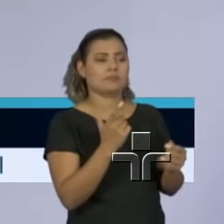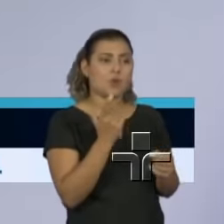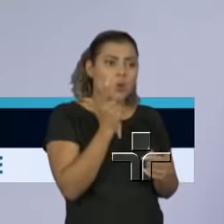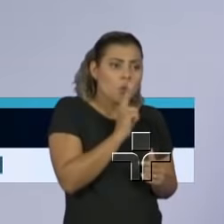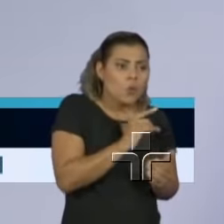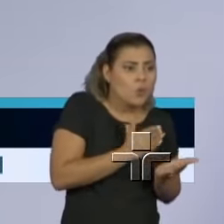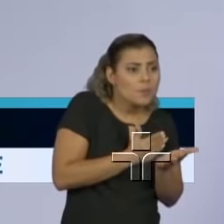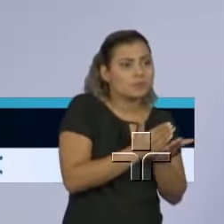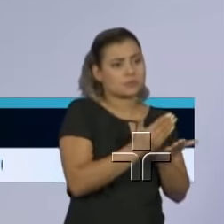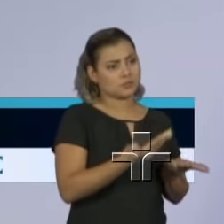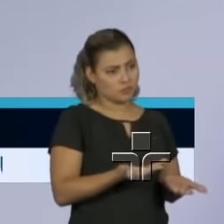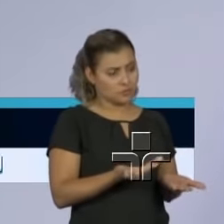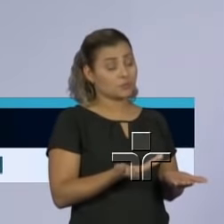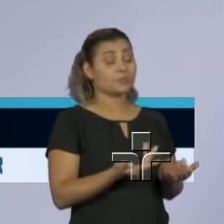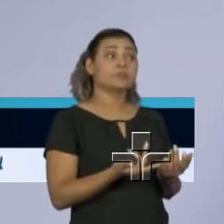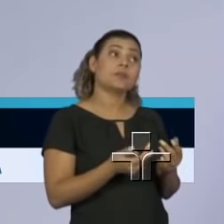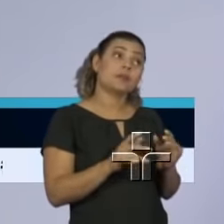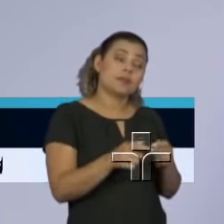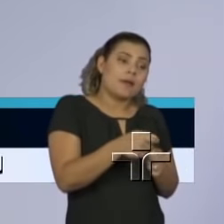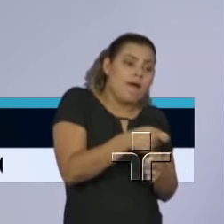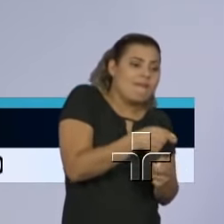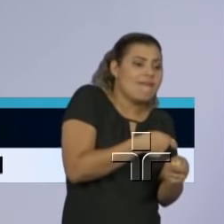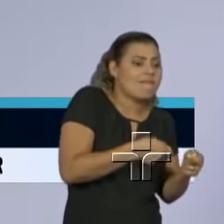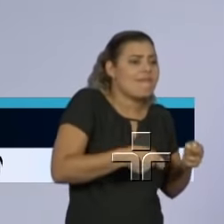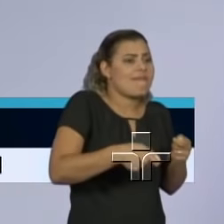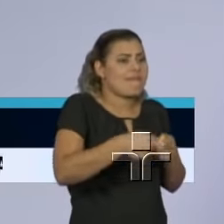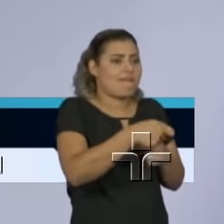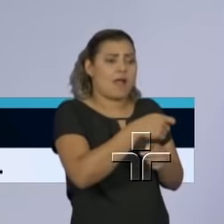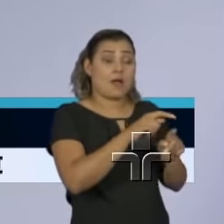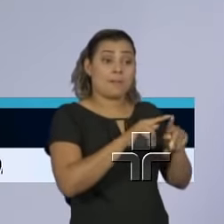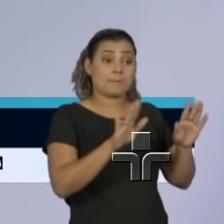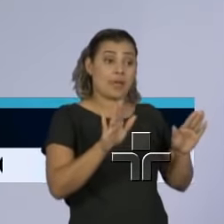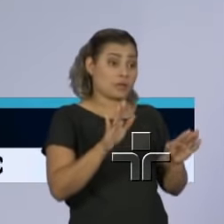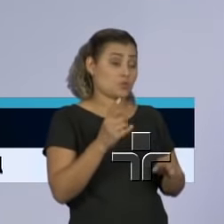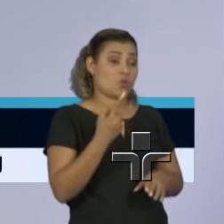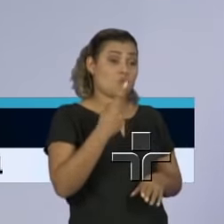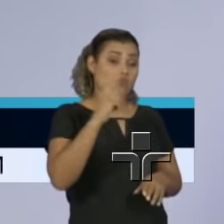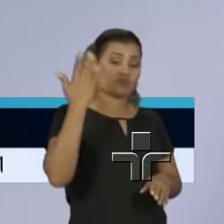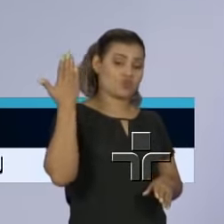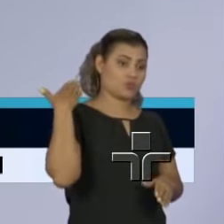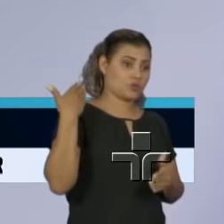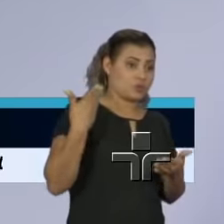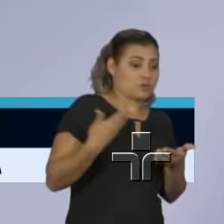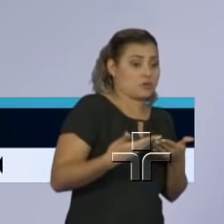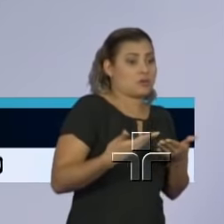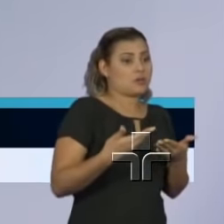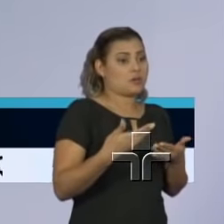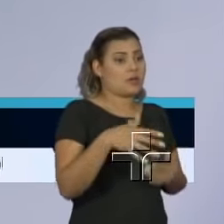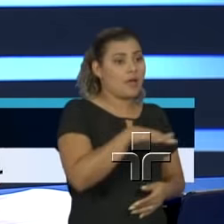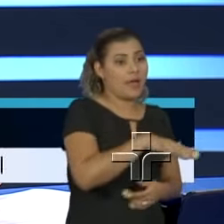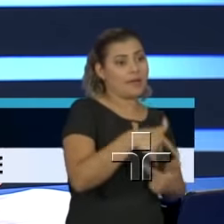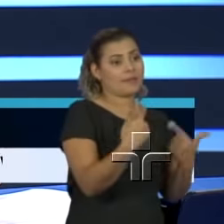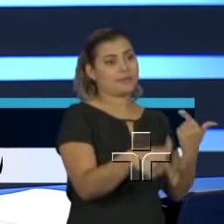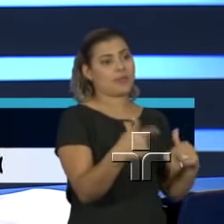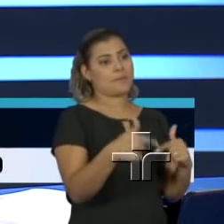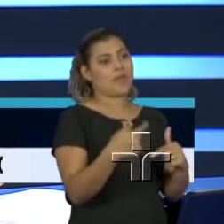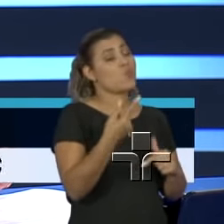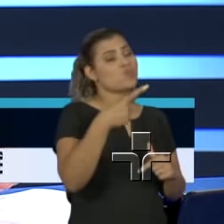está se reaquecendo. O último setor que sente a melhoria é o mercado de trabalho.